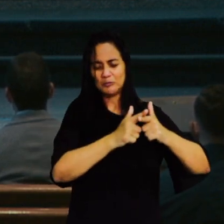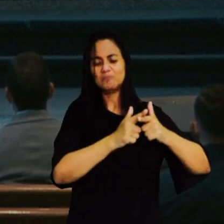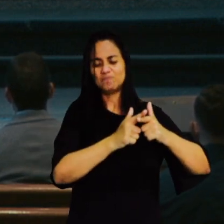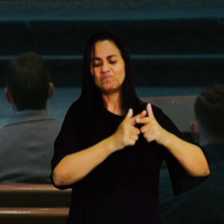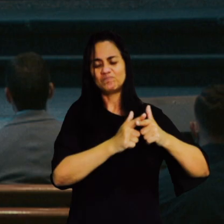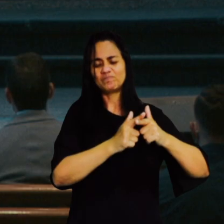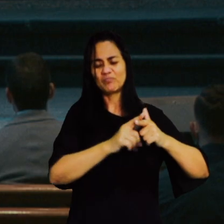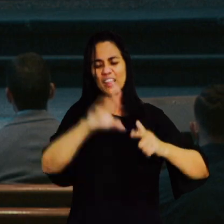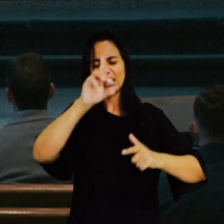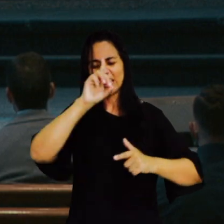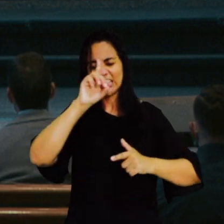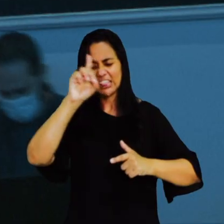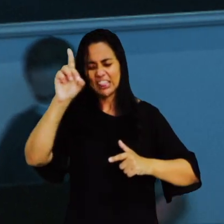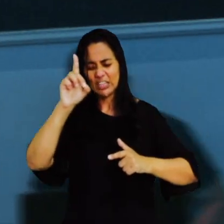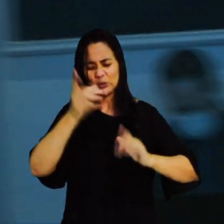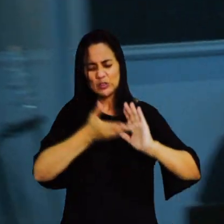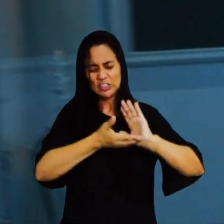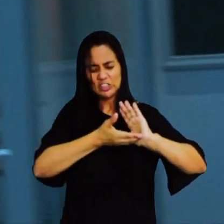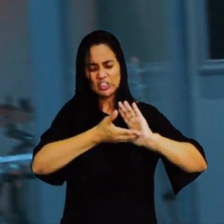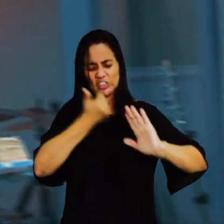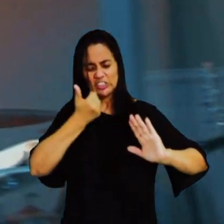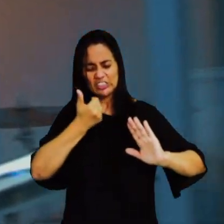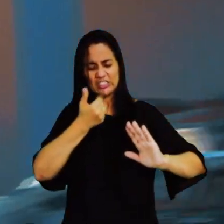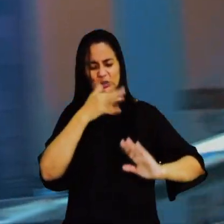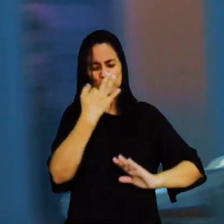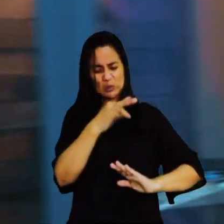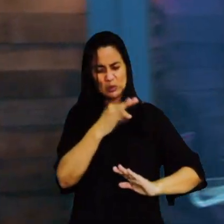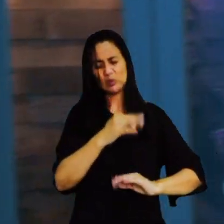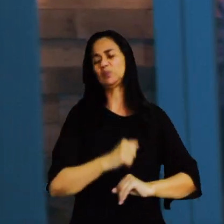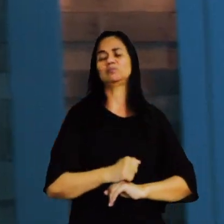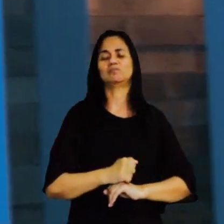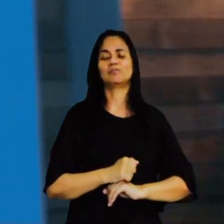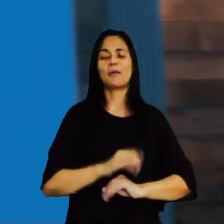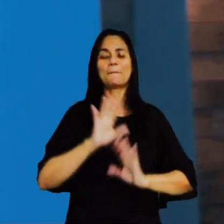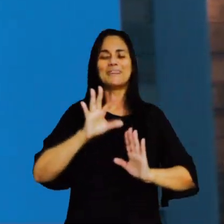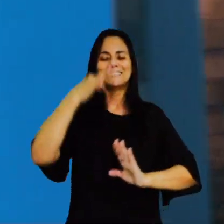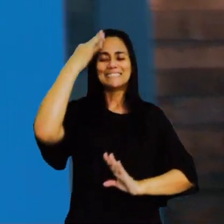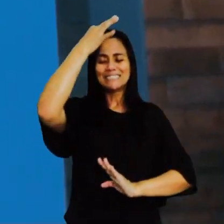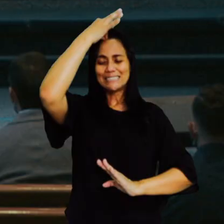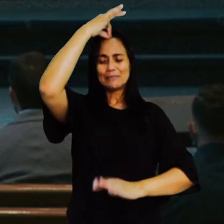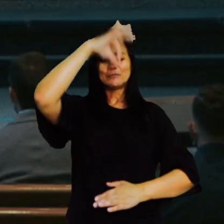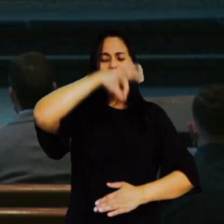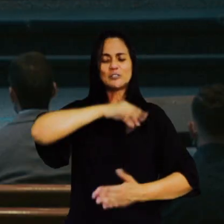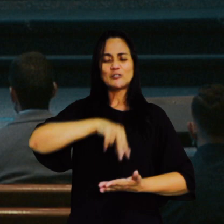Deus tira a dor, mas não tira o espírito. Eu não sei a hora que acabar o domingo, mas eu estou